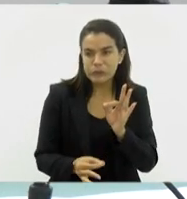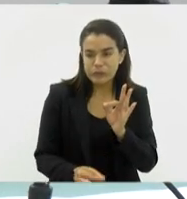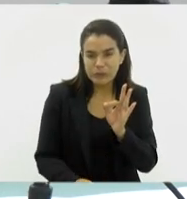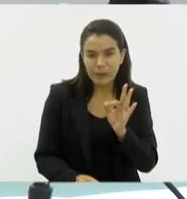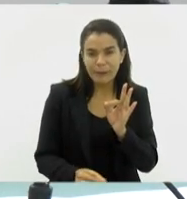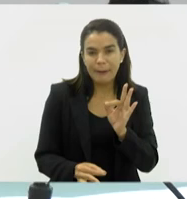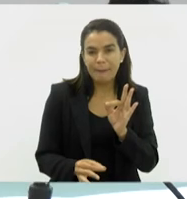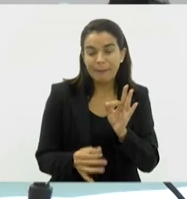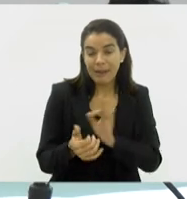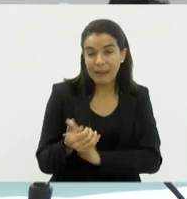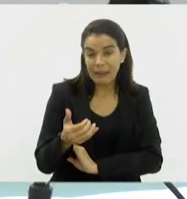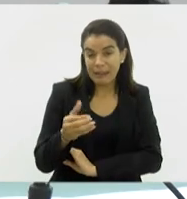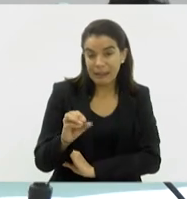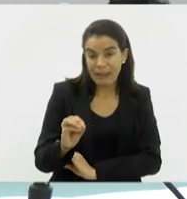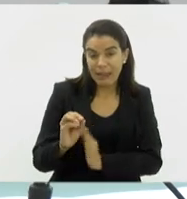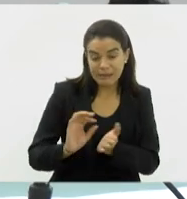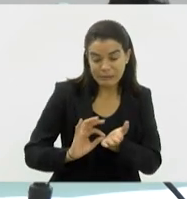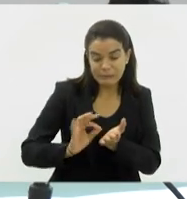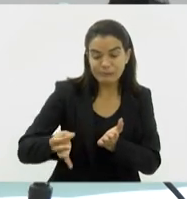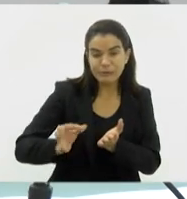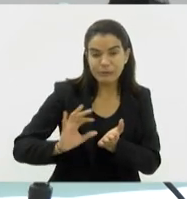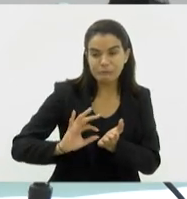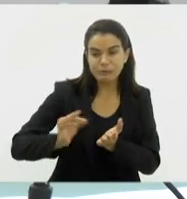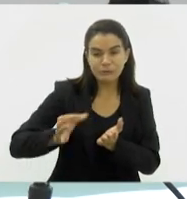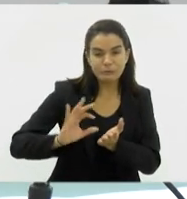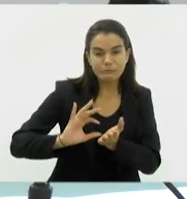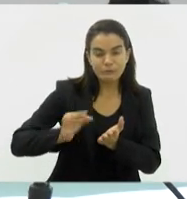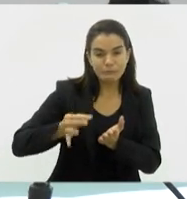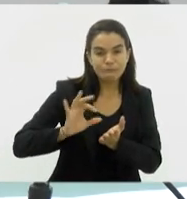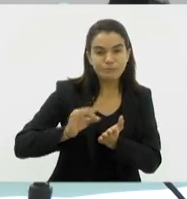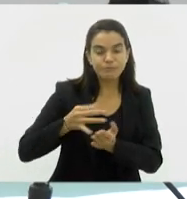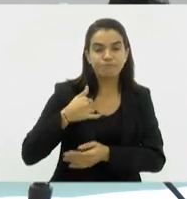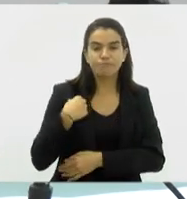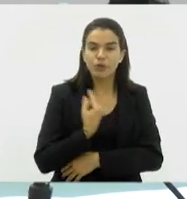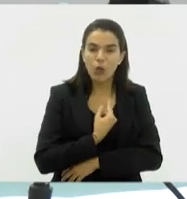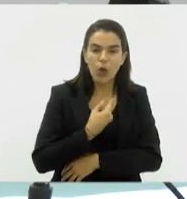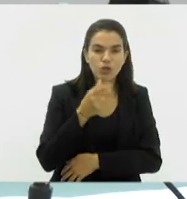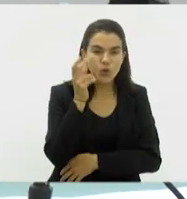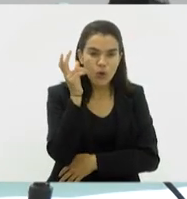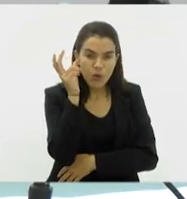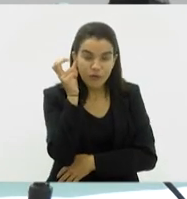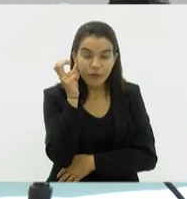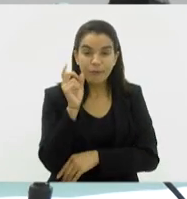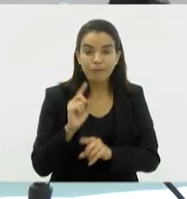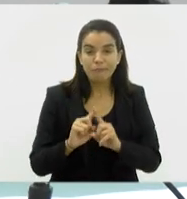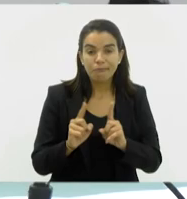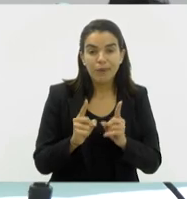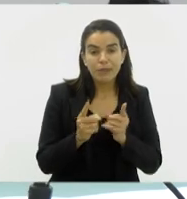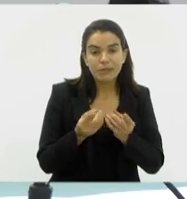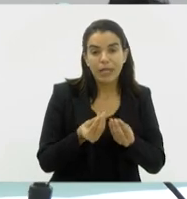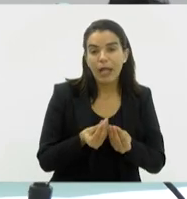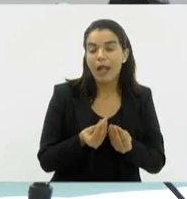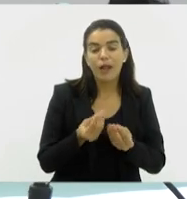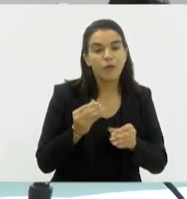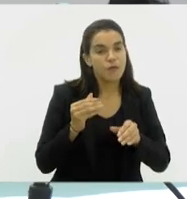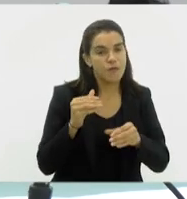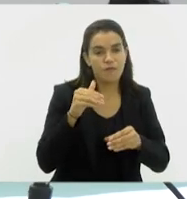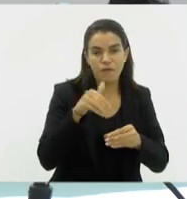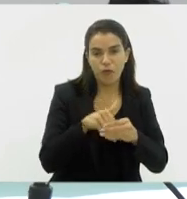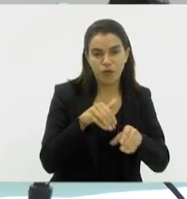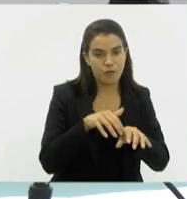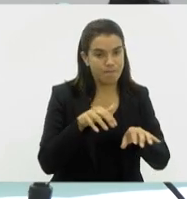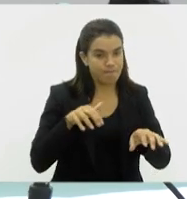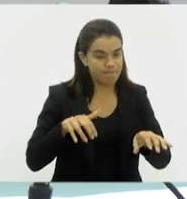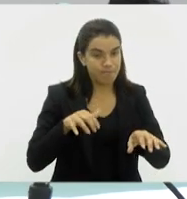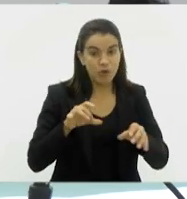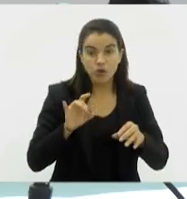de 10 páginas onde nós ouvimos Atento mas ela não entregou o seu voto de vergente completo só